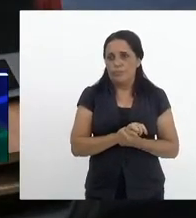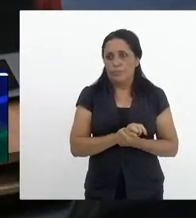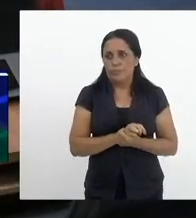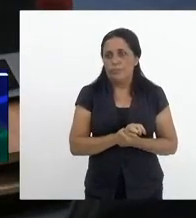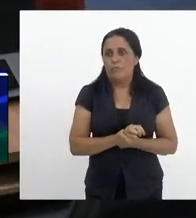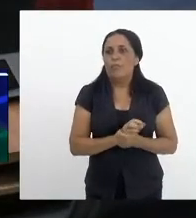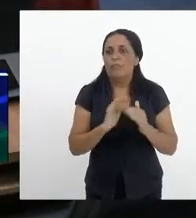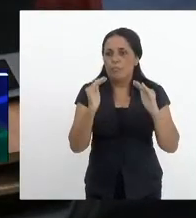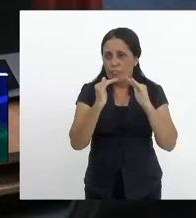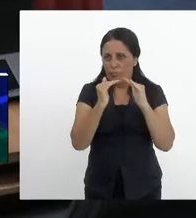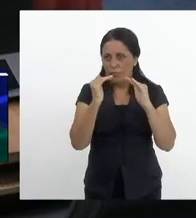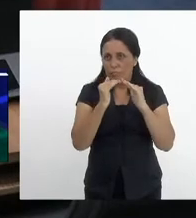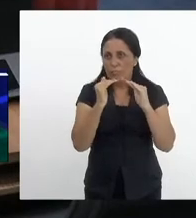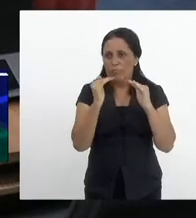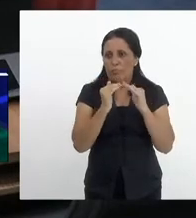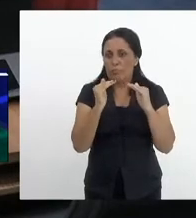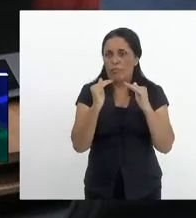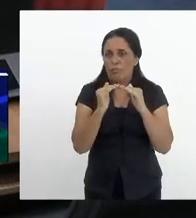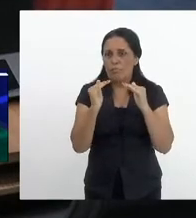Favorável.